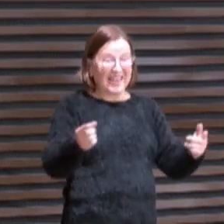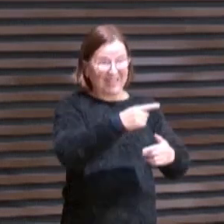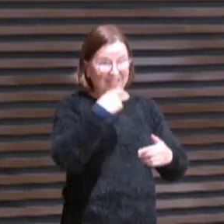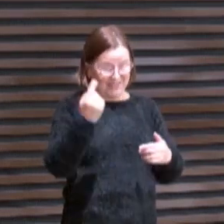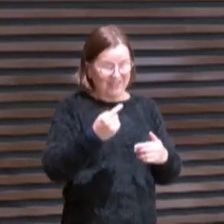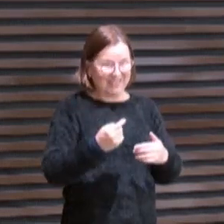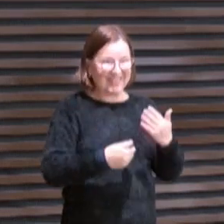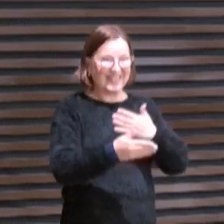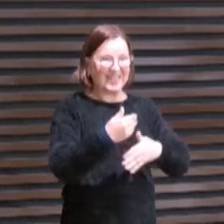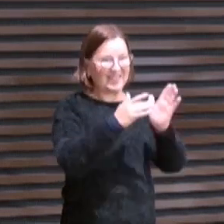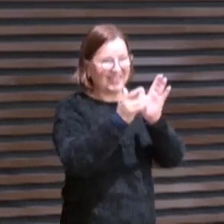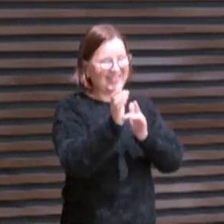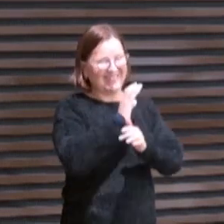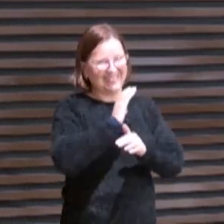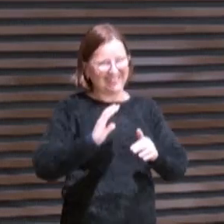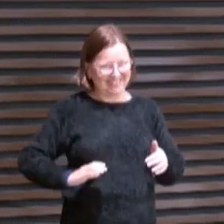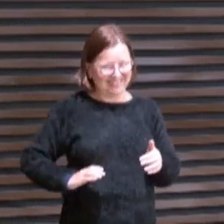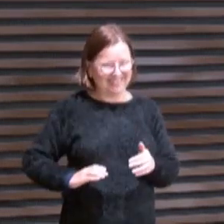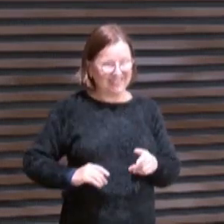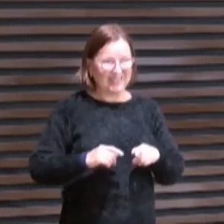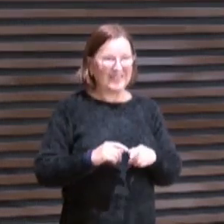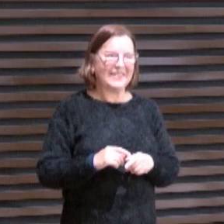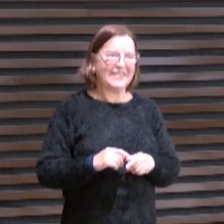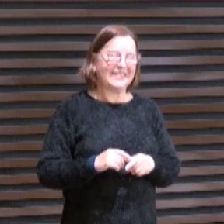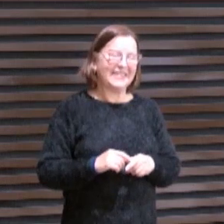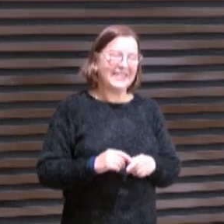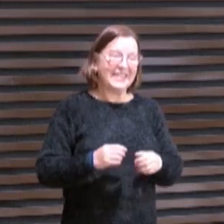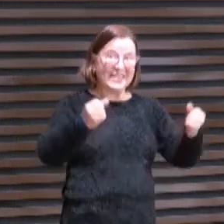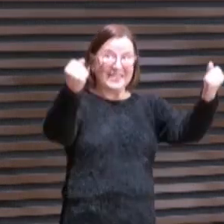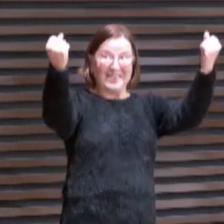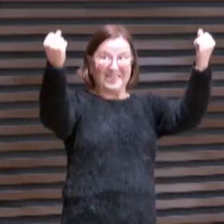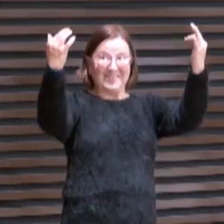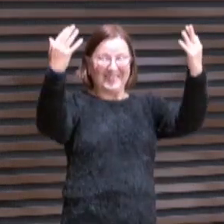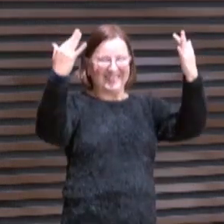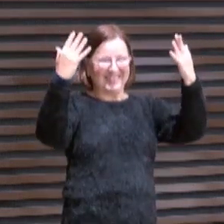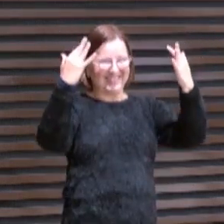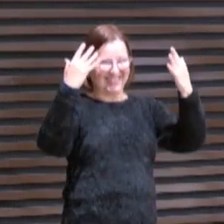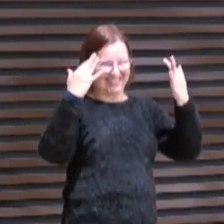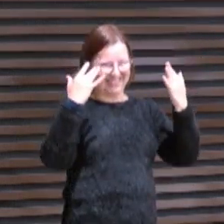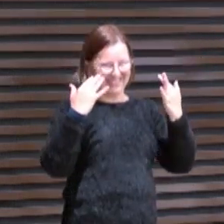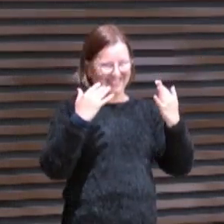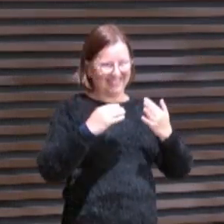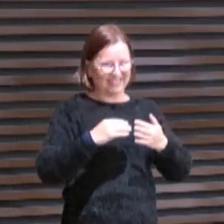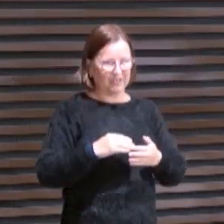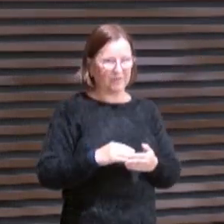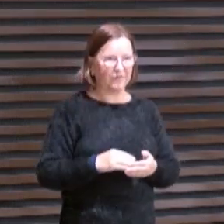maldito para que a bênção chegasse a mim. Não